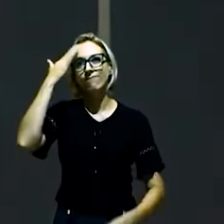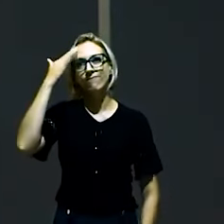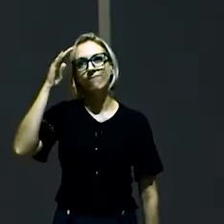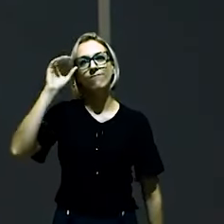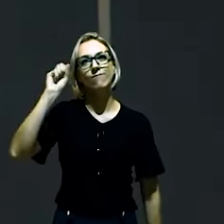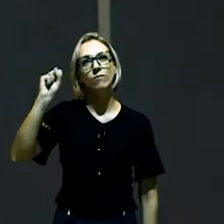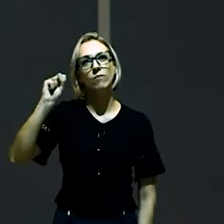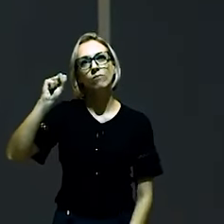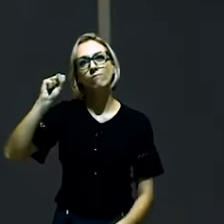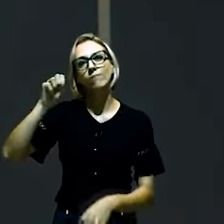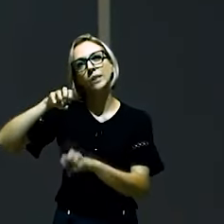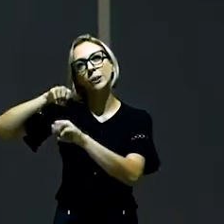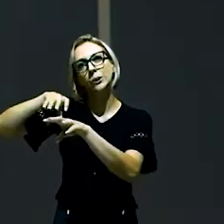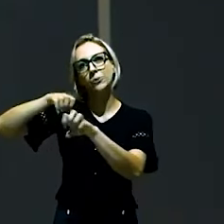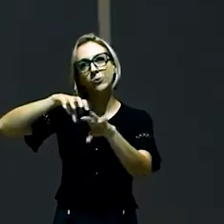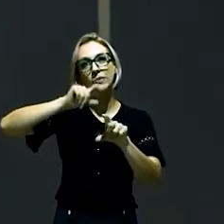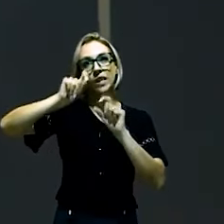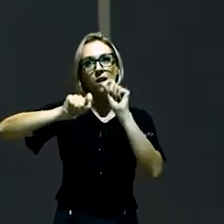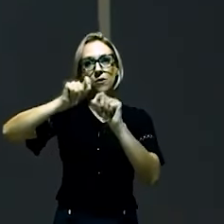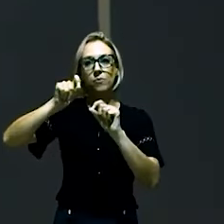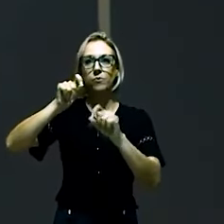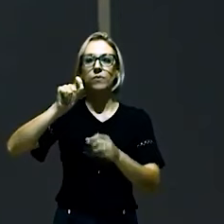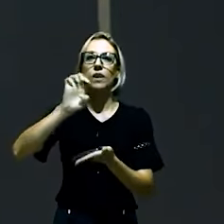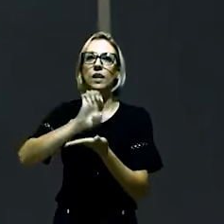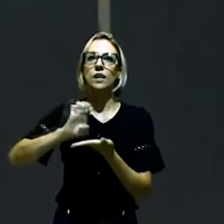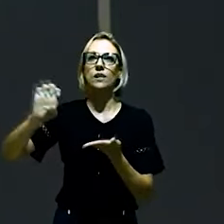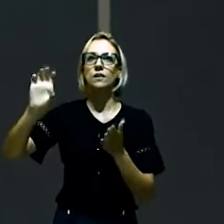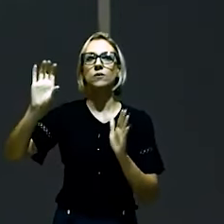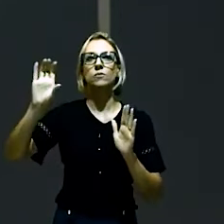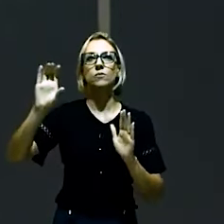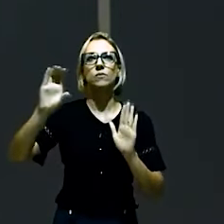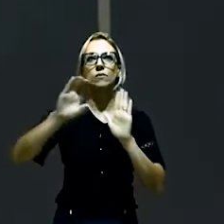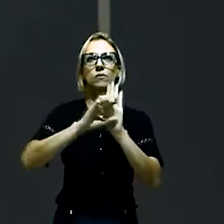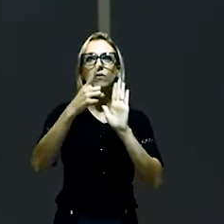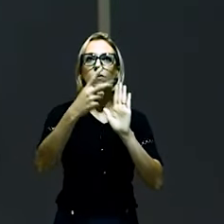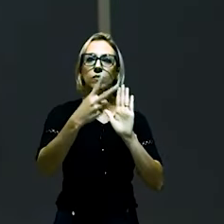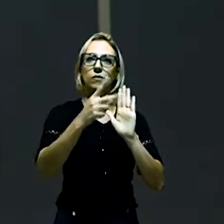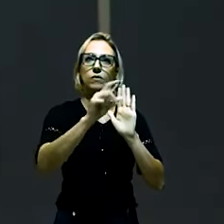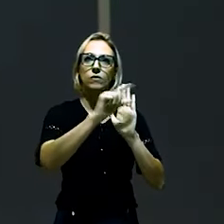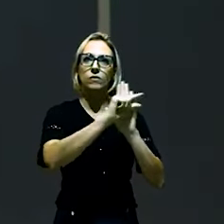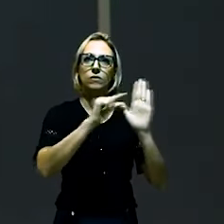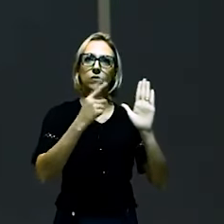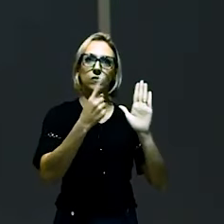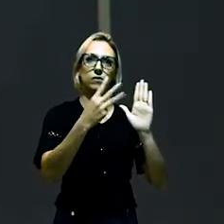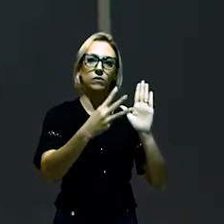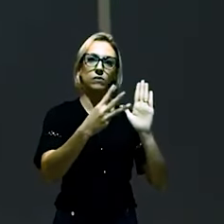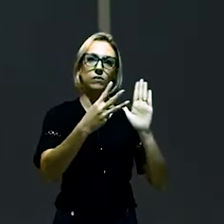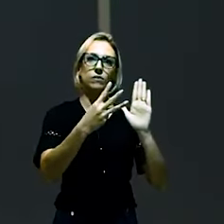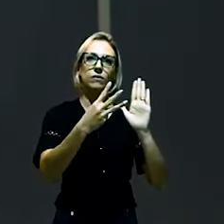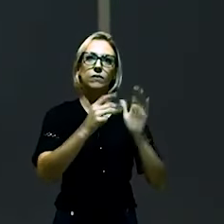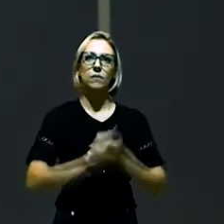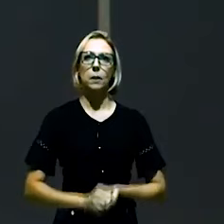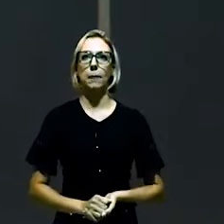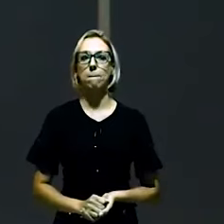Olha o que o sábio diz. Eclesiastes capítulo 12, coloca por favor para mim, versículo 13.